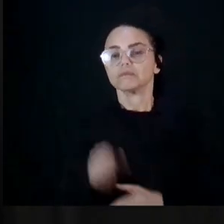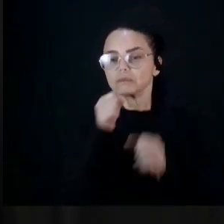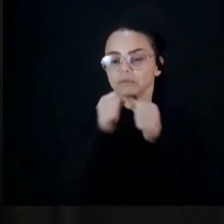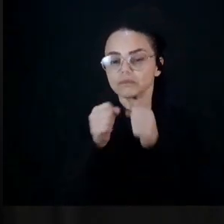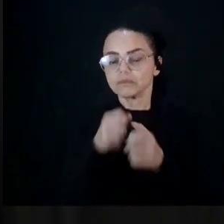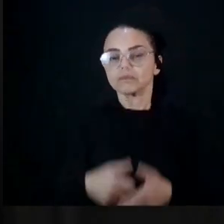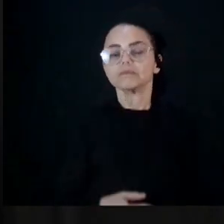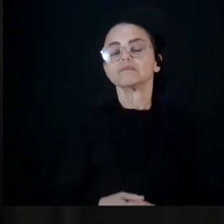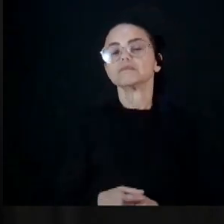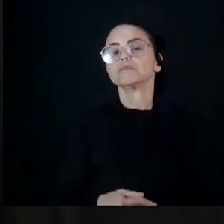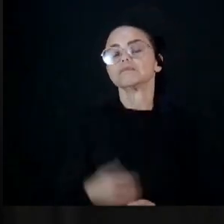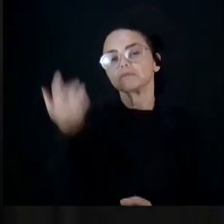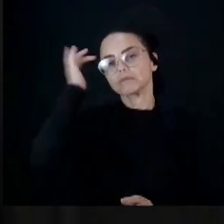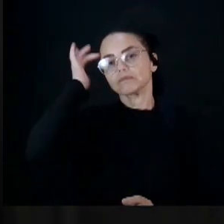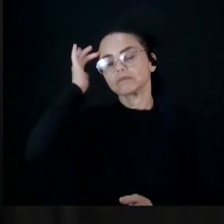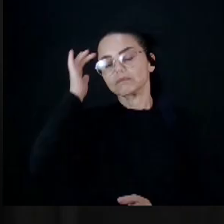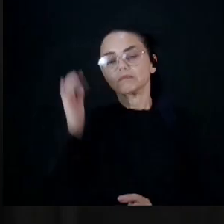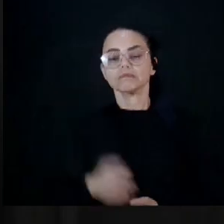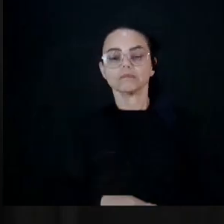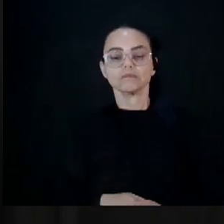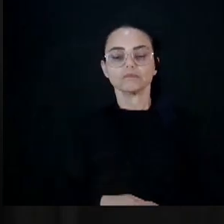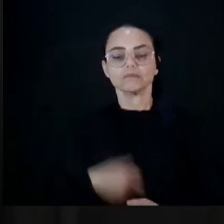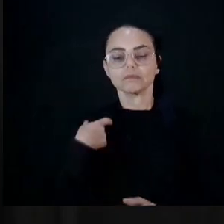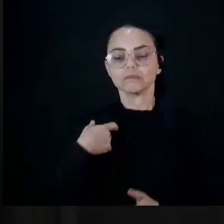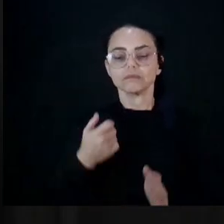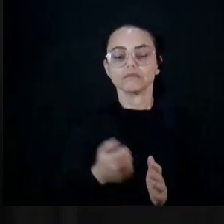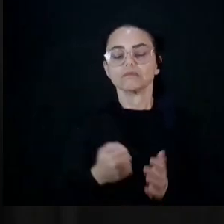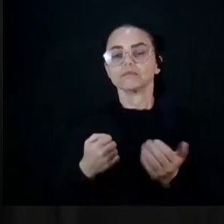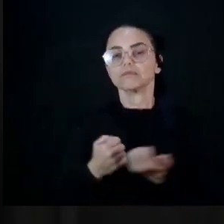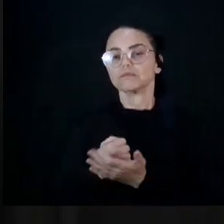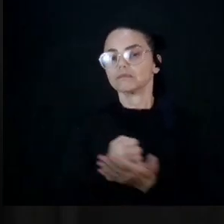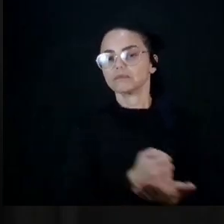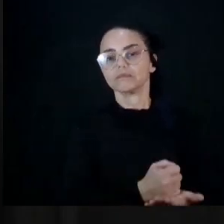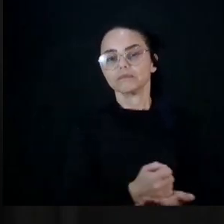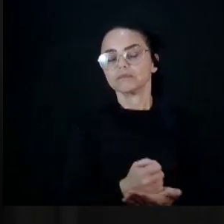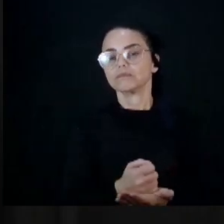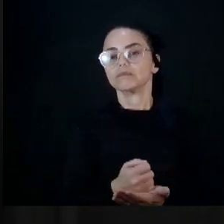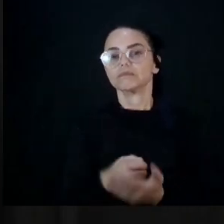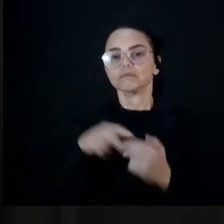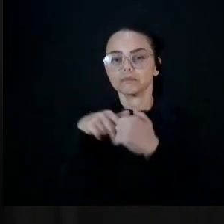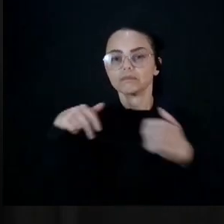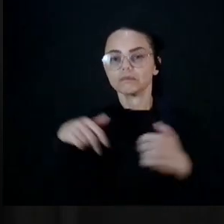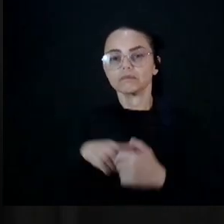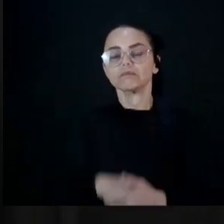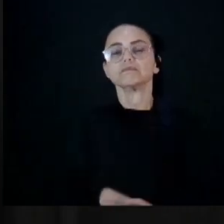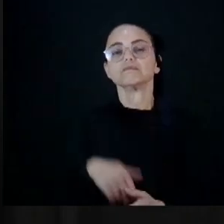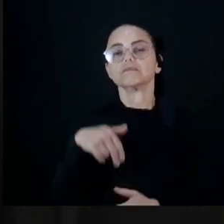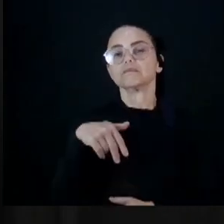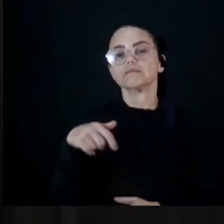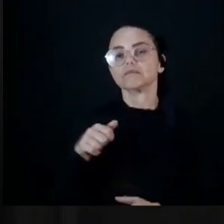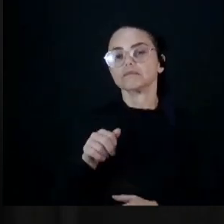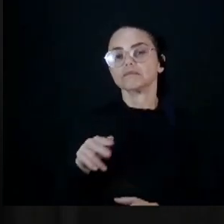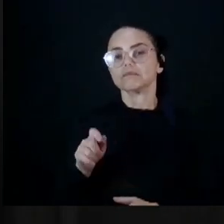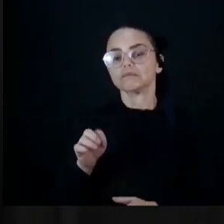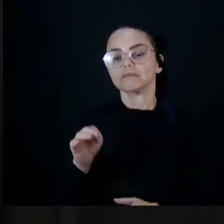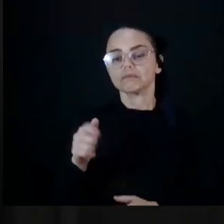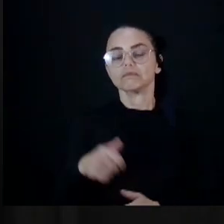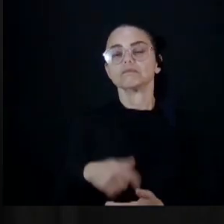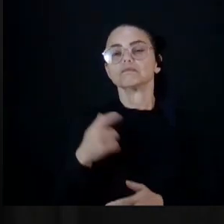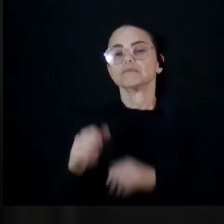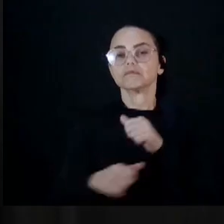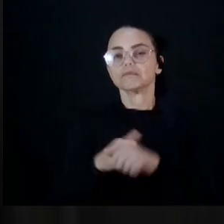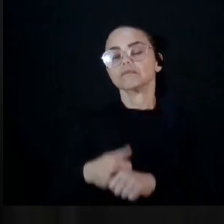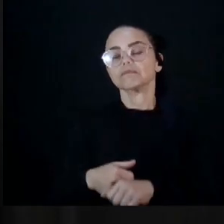você acha que os assistentes virtuais com inteligência artificial e os avatares vão mudar a nossa experiência na hora de assistir